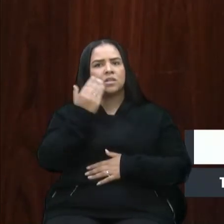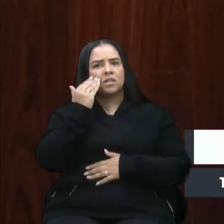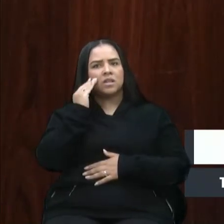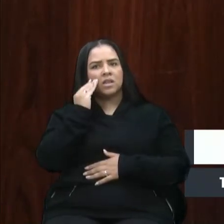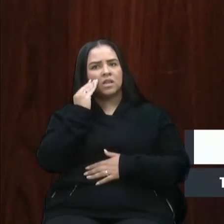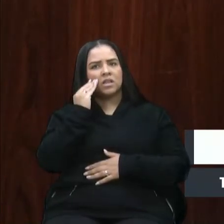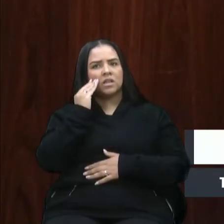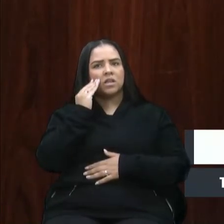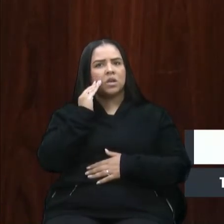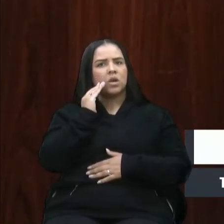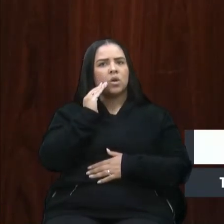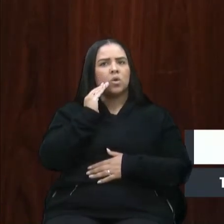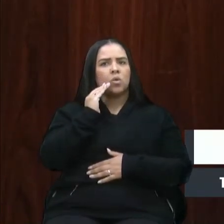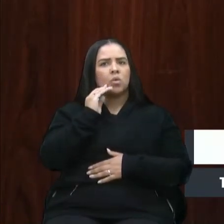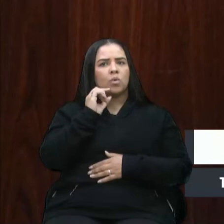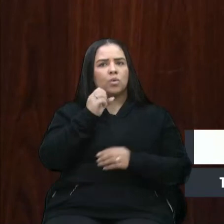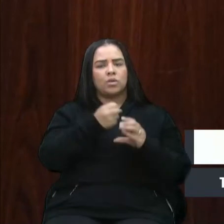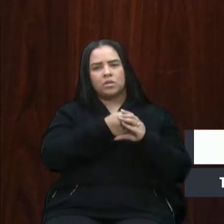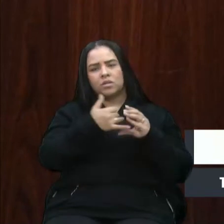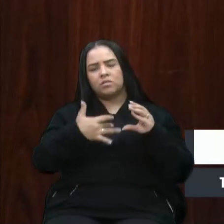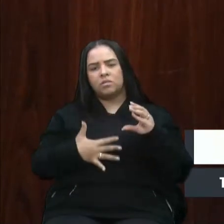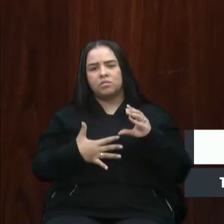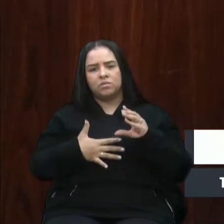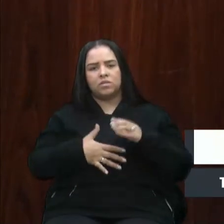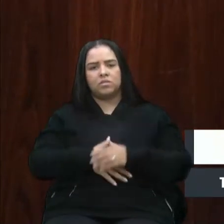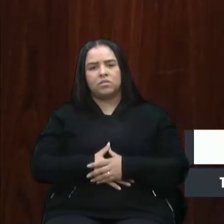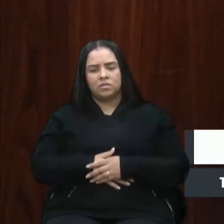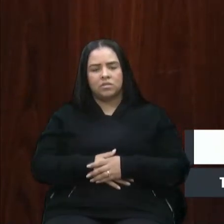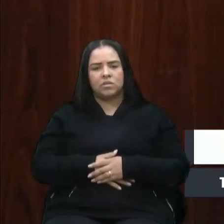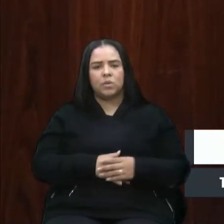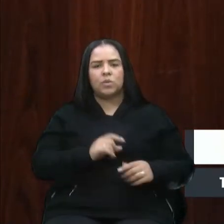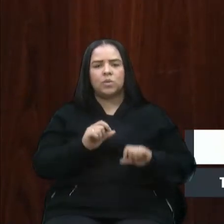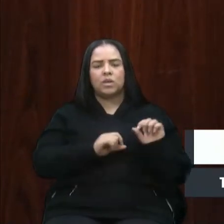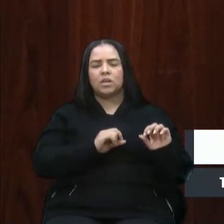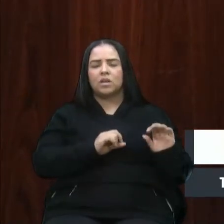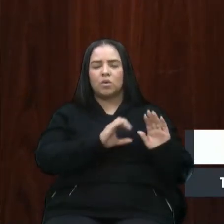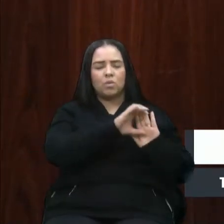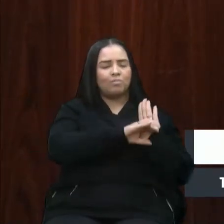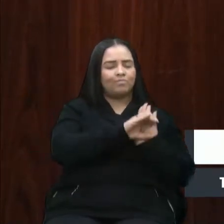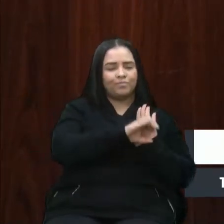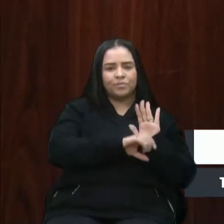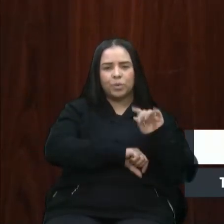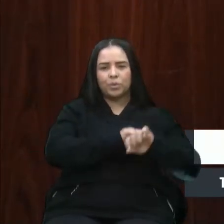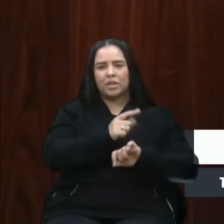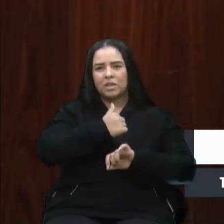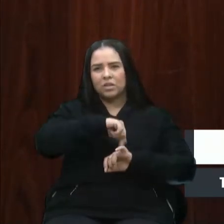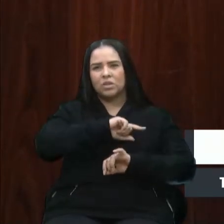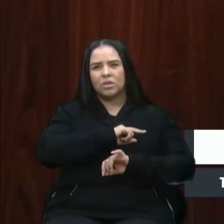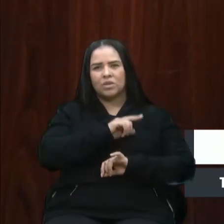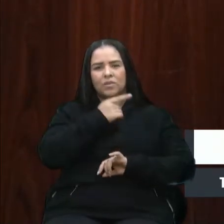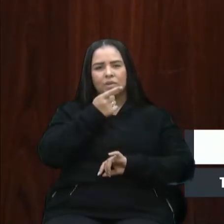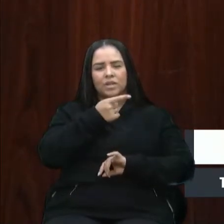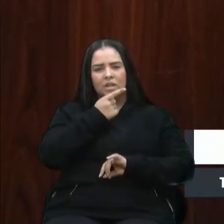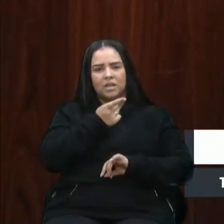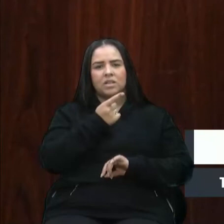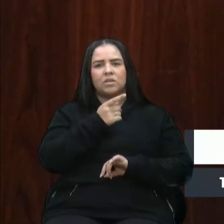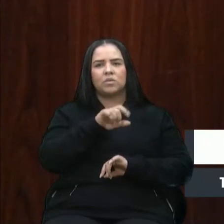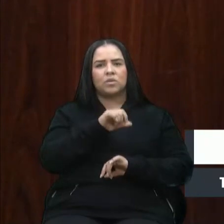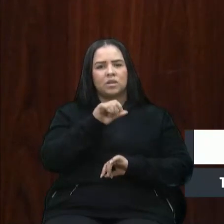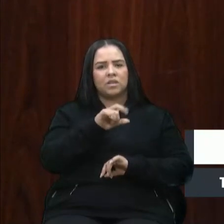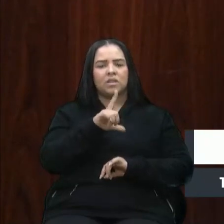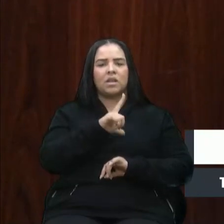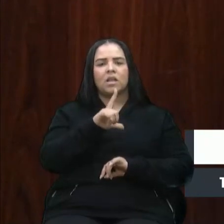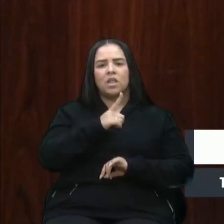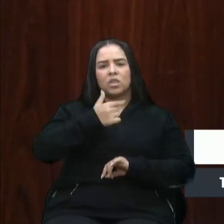conceitualmente a motivação desse preço tão elevado né a gente enquanto a gente